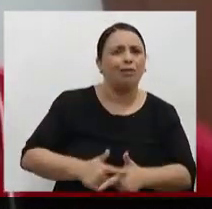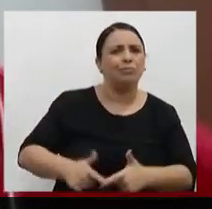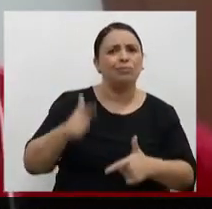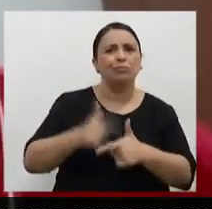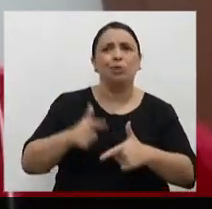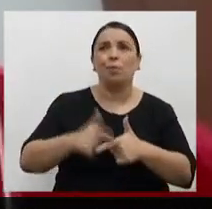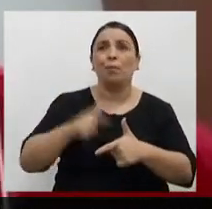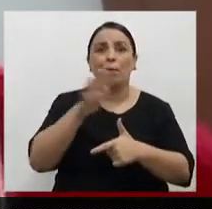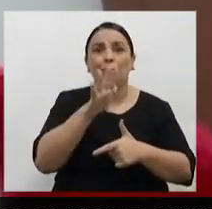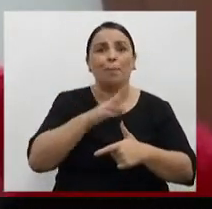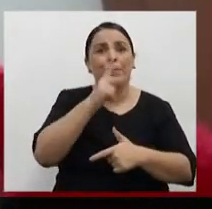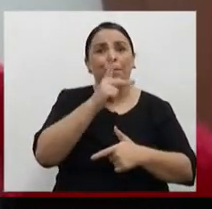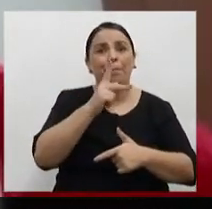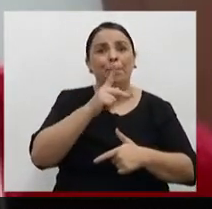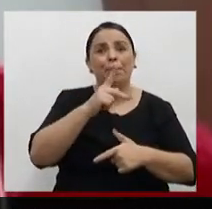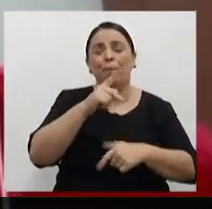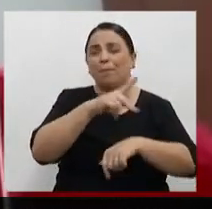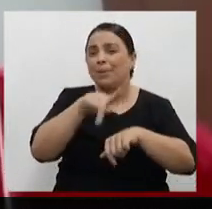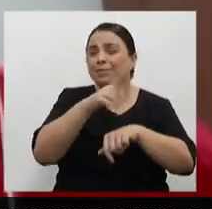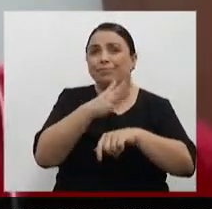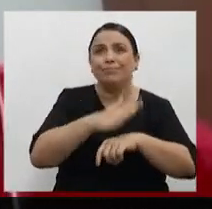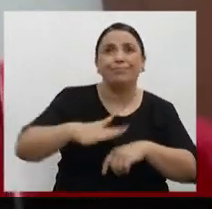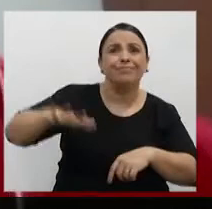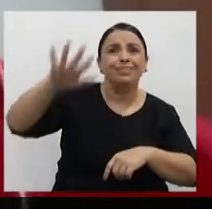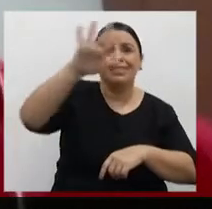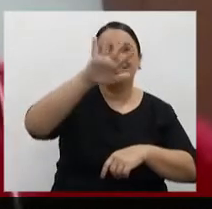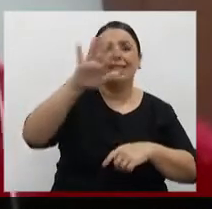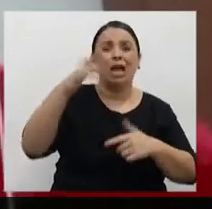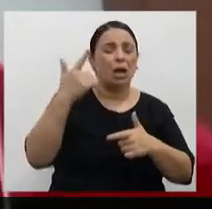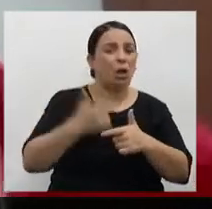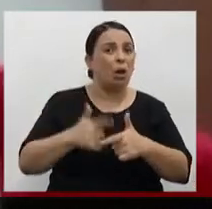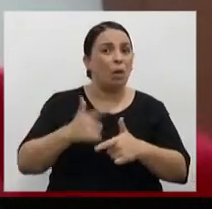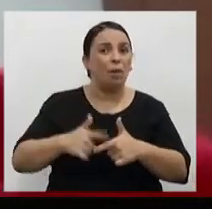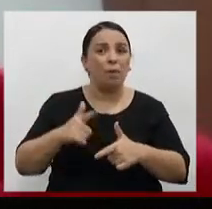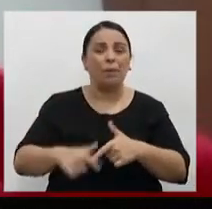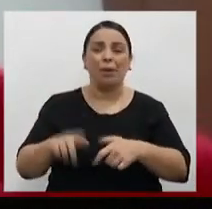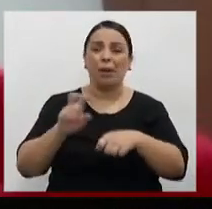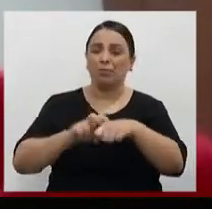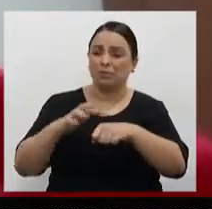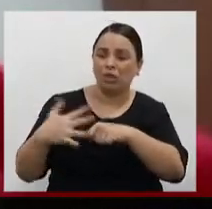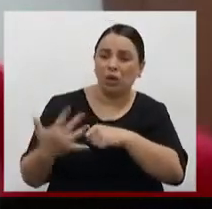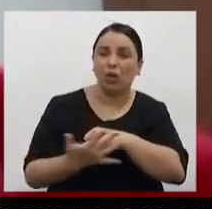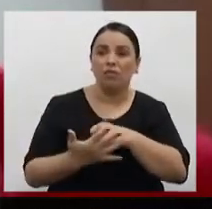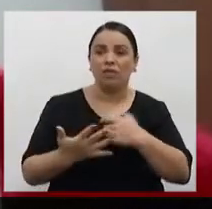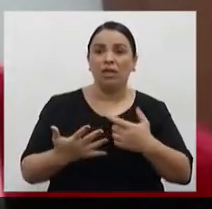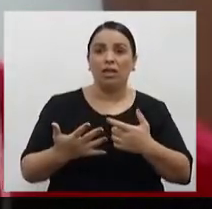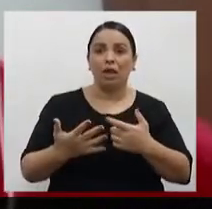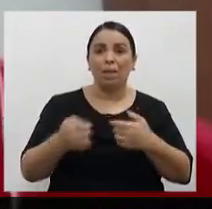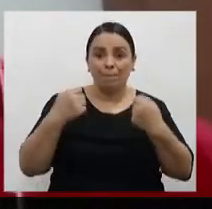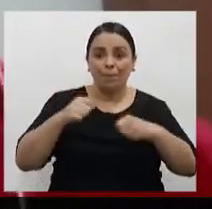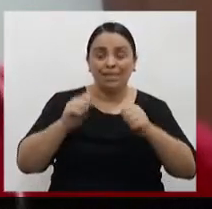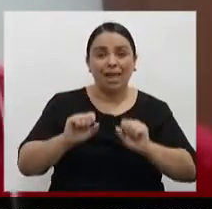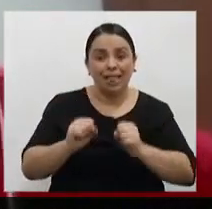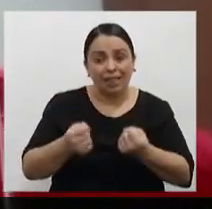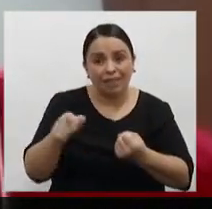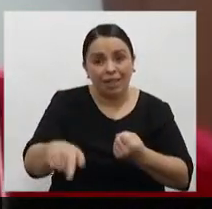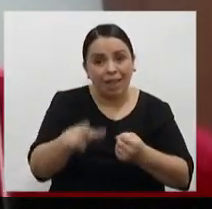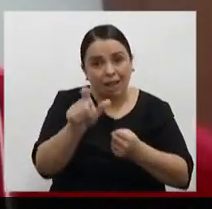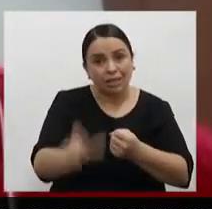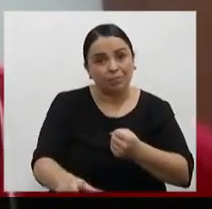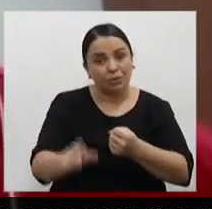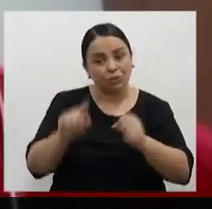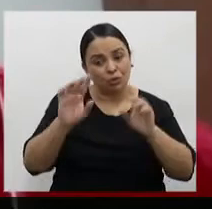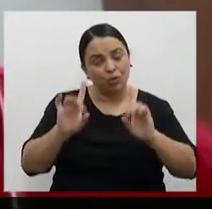de sanitária, um critério para proteger essas pessoas é exatamente o critério